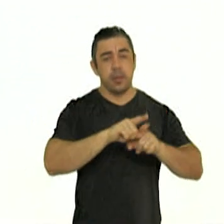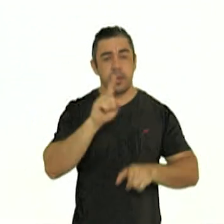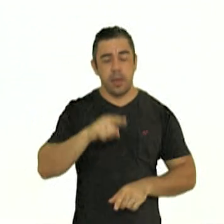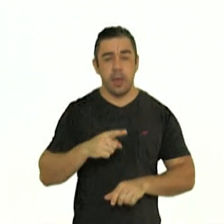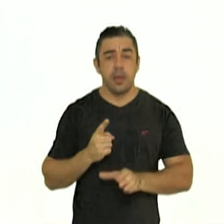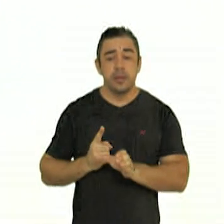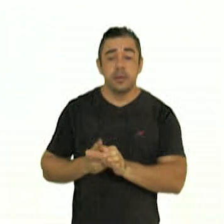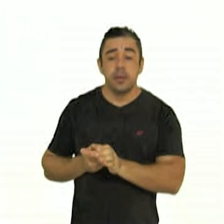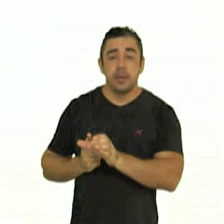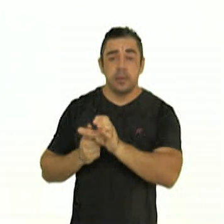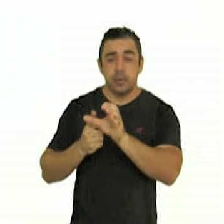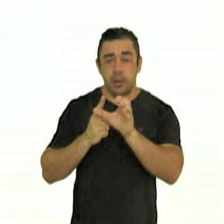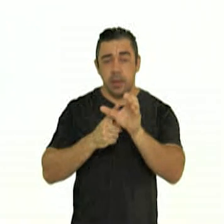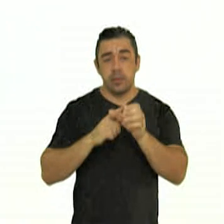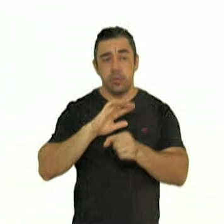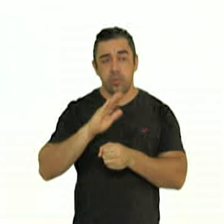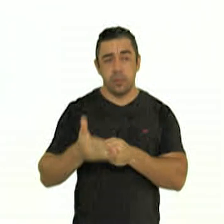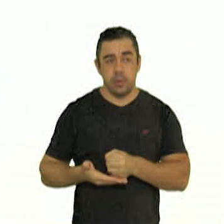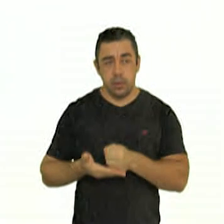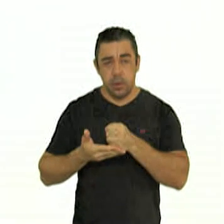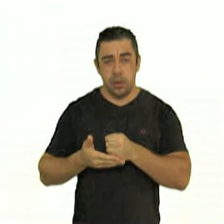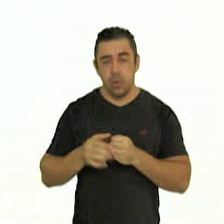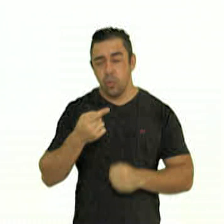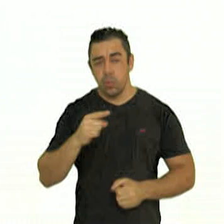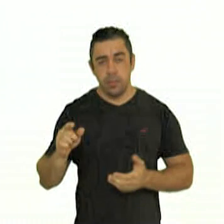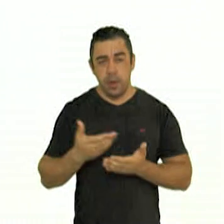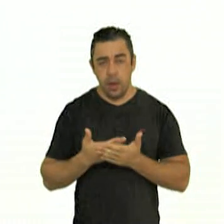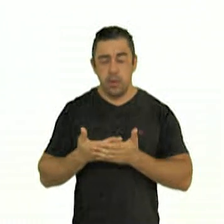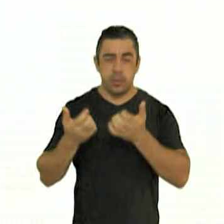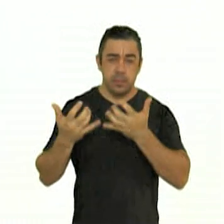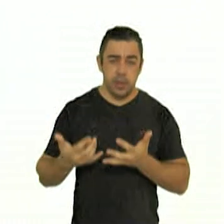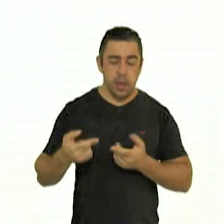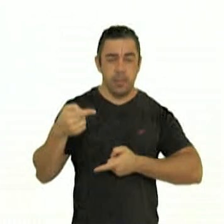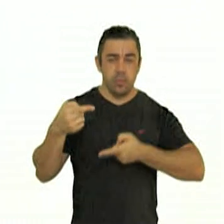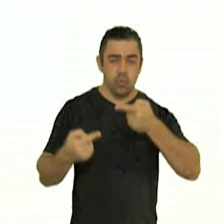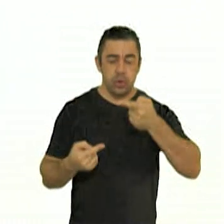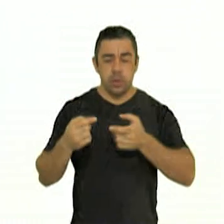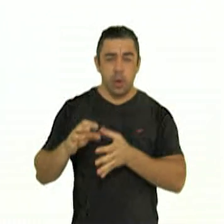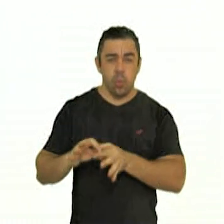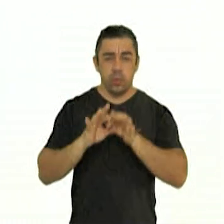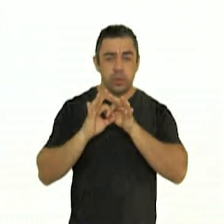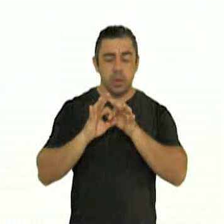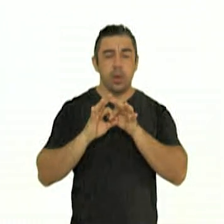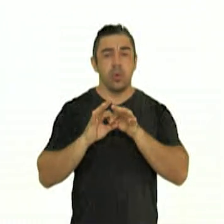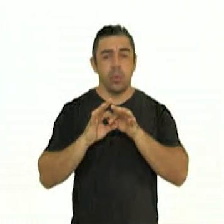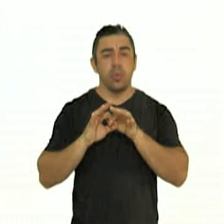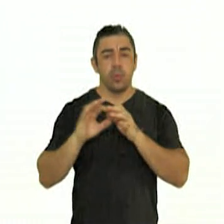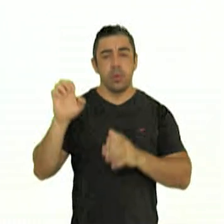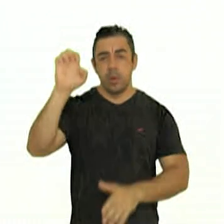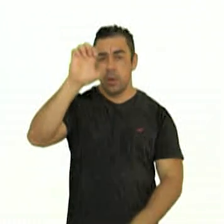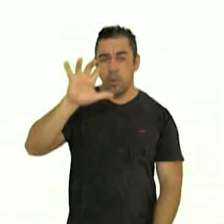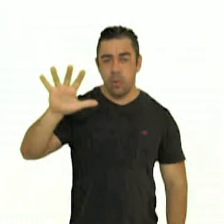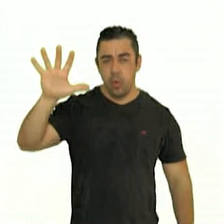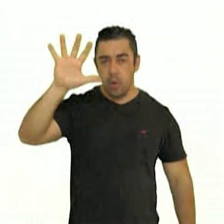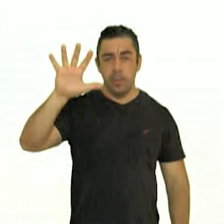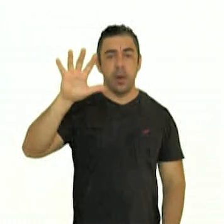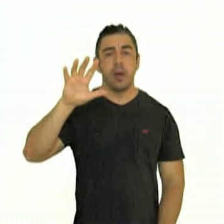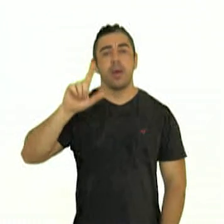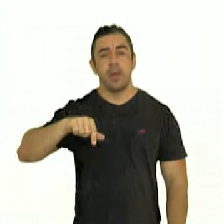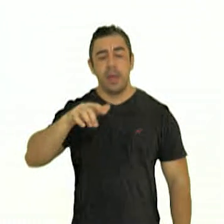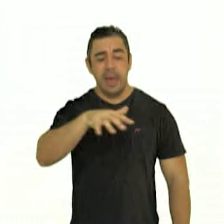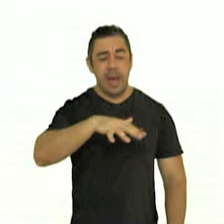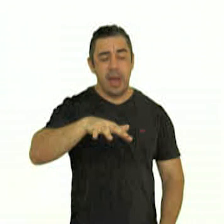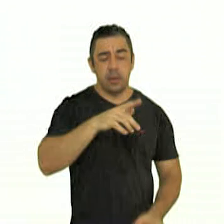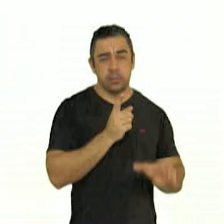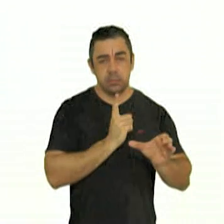cidades sustentáveis, né? Mostrei na última aula essa política da União Europeia em relação às áreas urbanas,